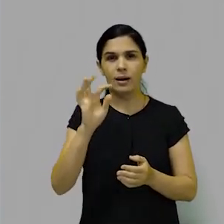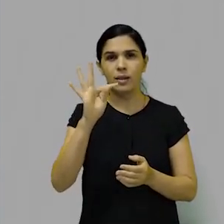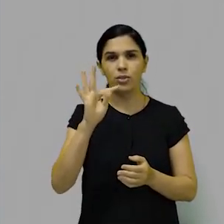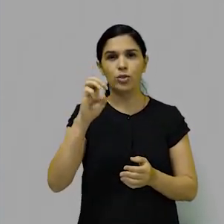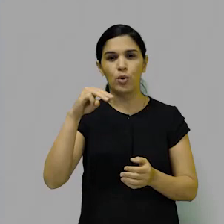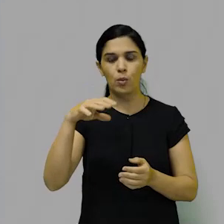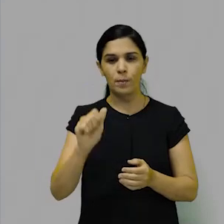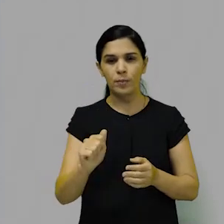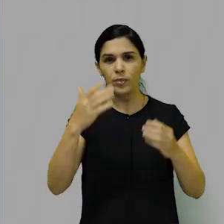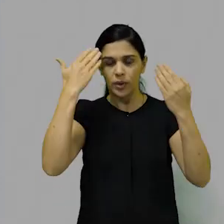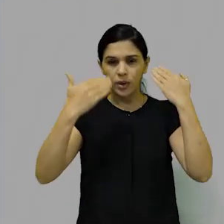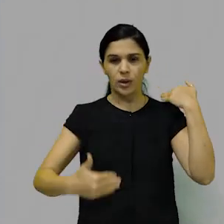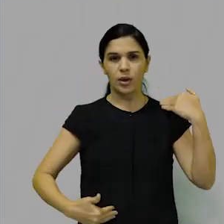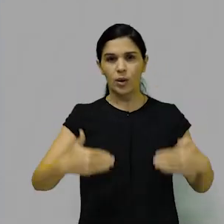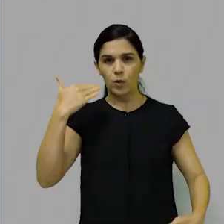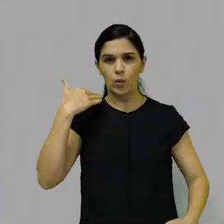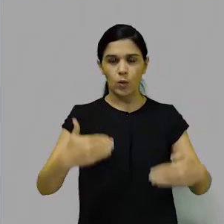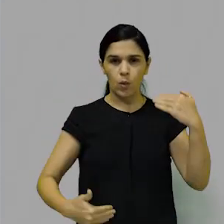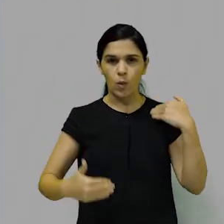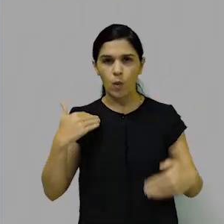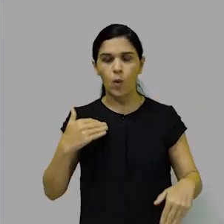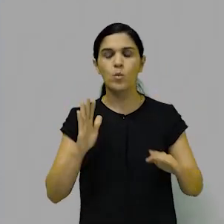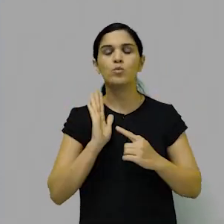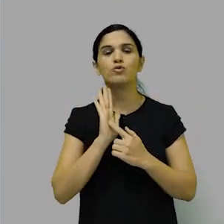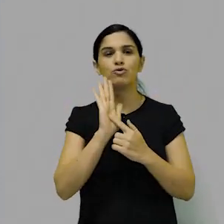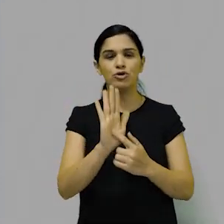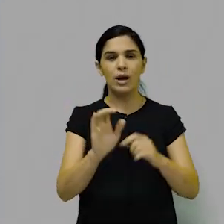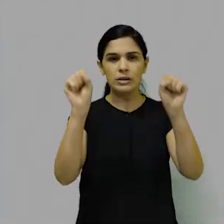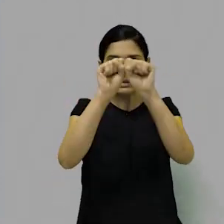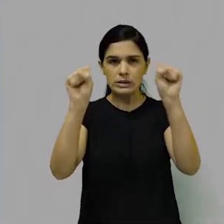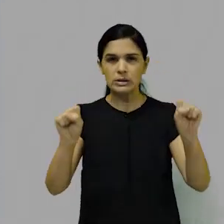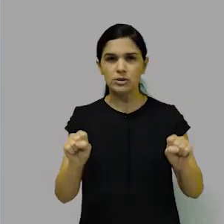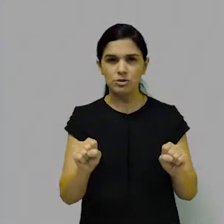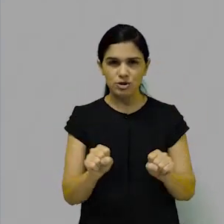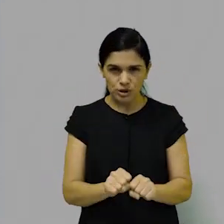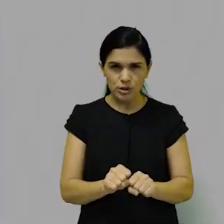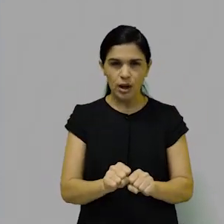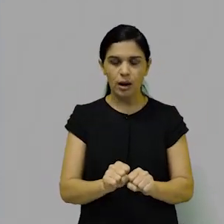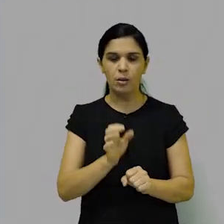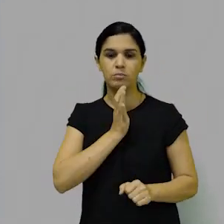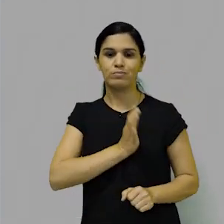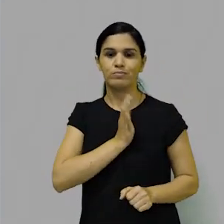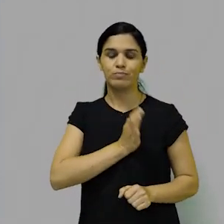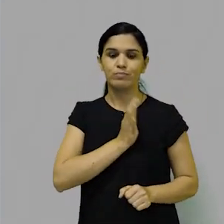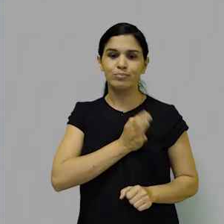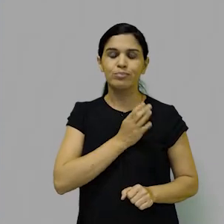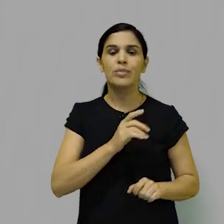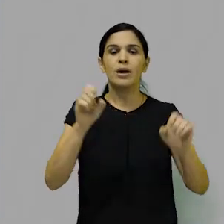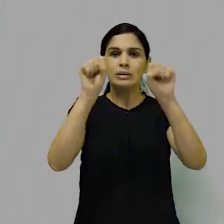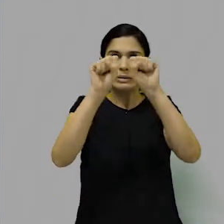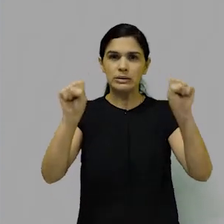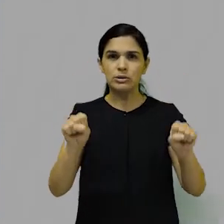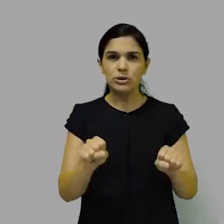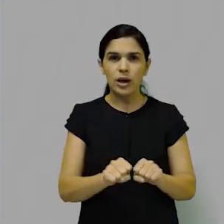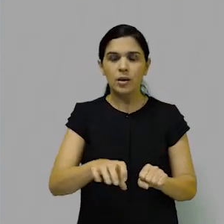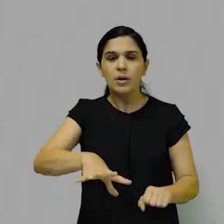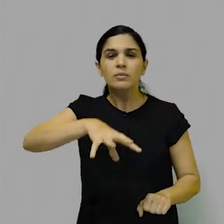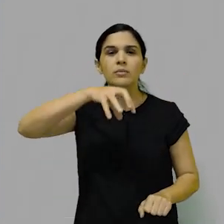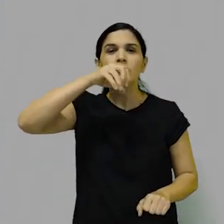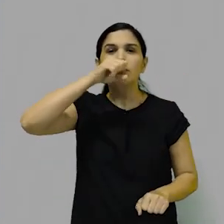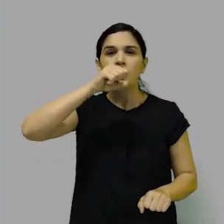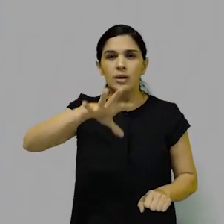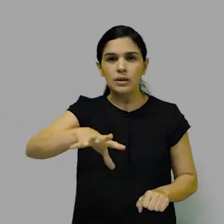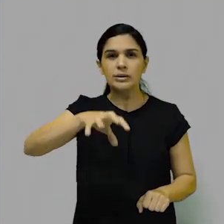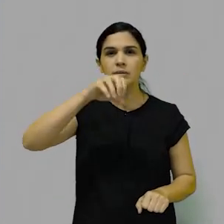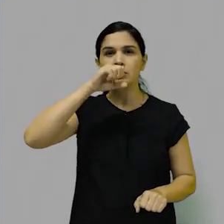muscular, sistema cardiorrespiratório, aprendemos um pouco sobre as noções de movimentos articulares e agora nós iremos falar aqui um